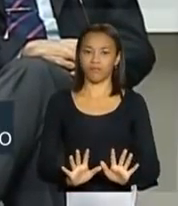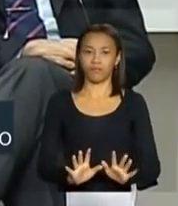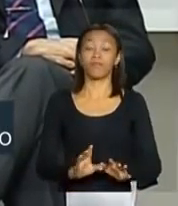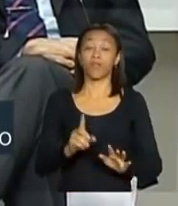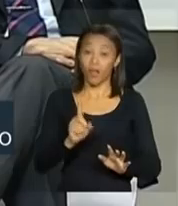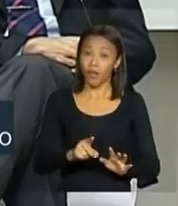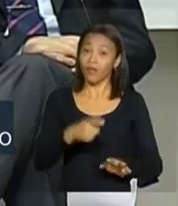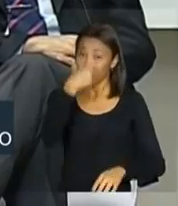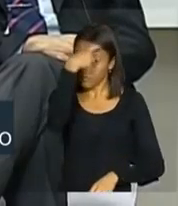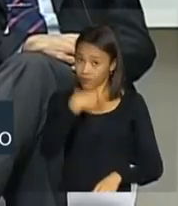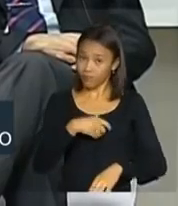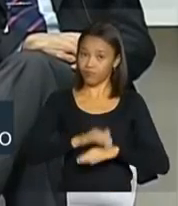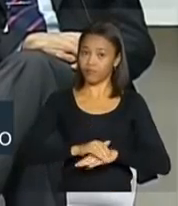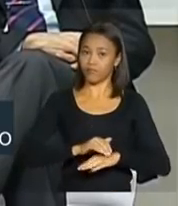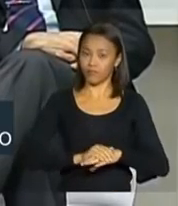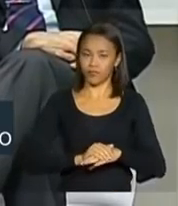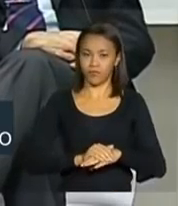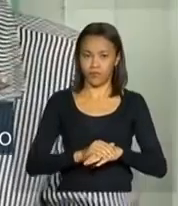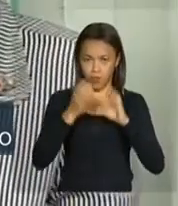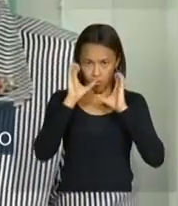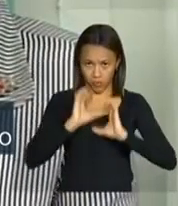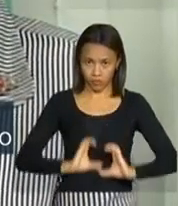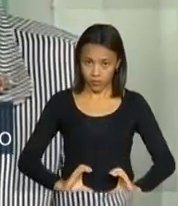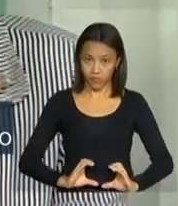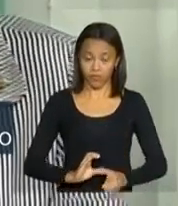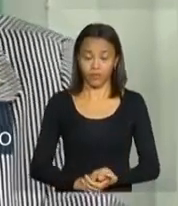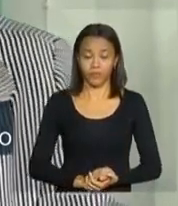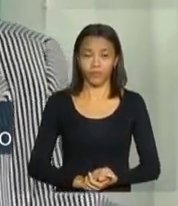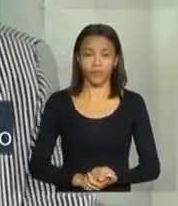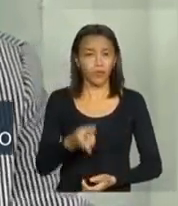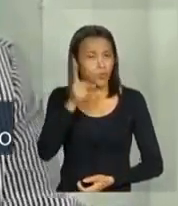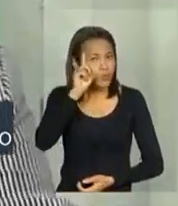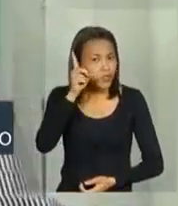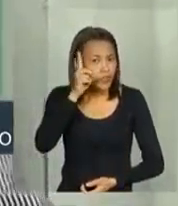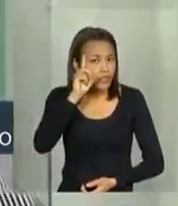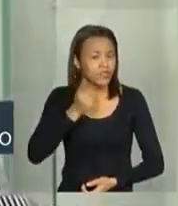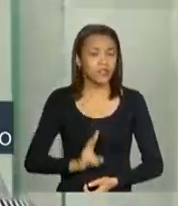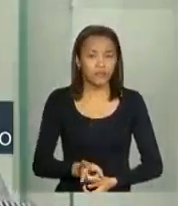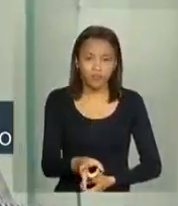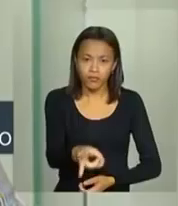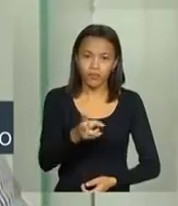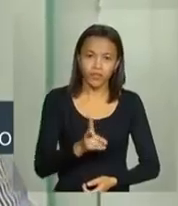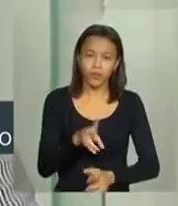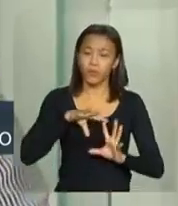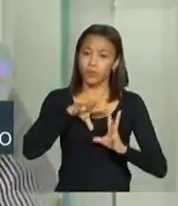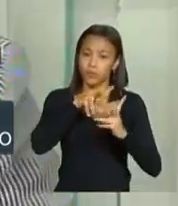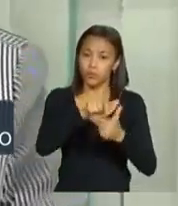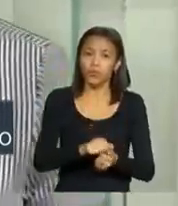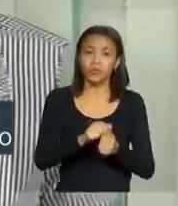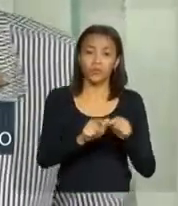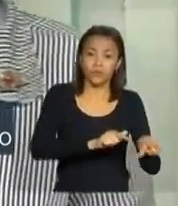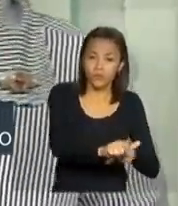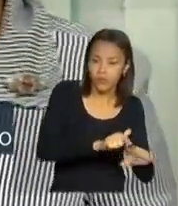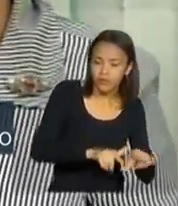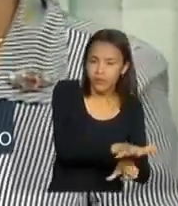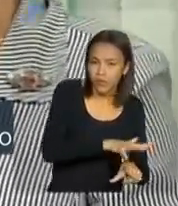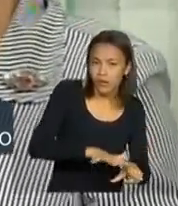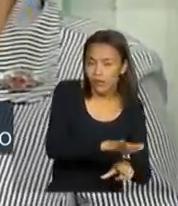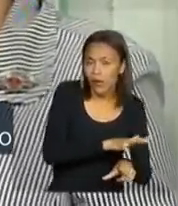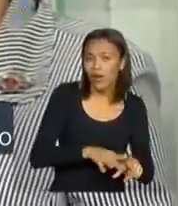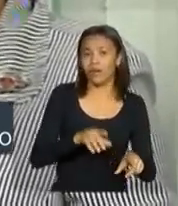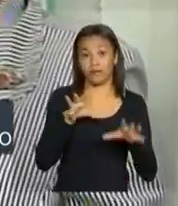uma atitude. E uma atitude no cotidiano, uma atitude no mundo do trabalho, uma atitude